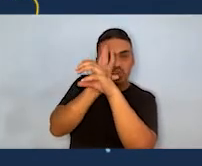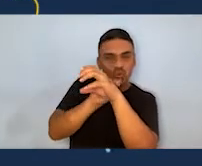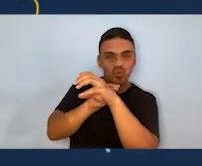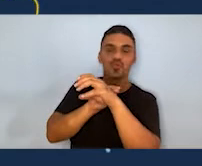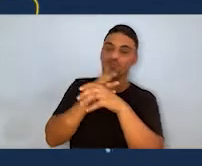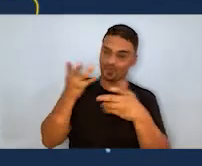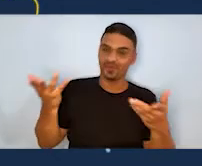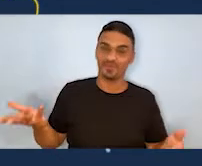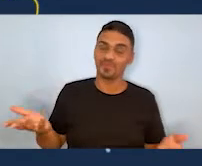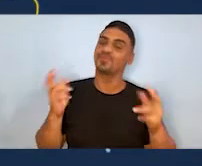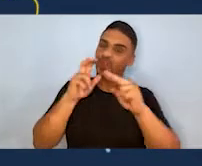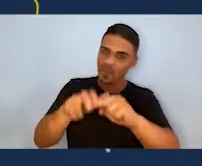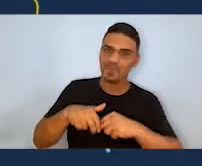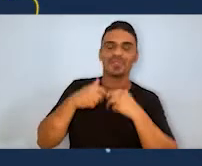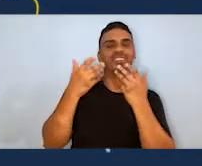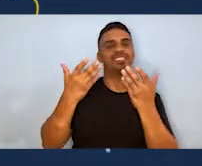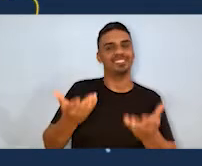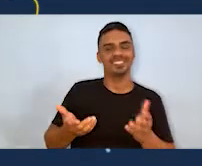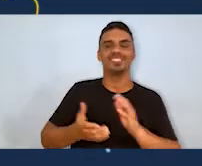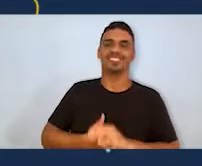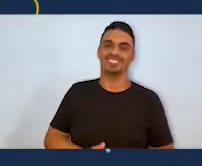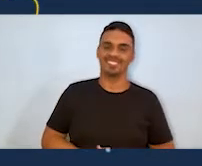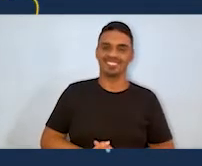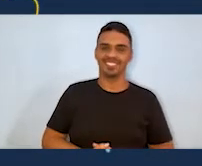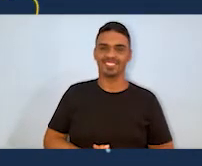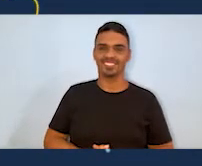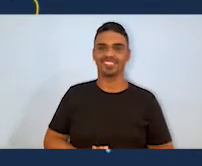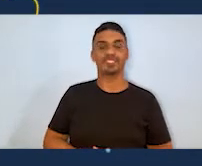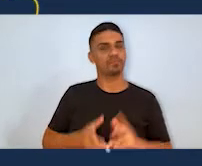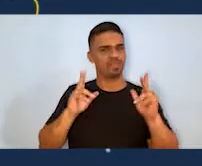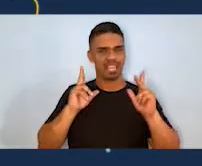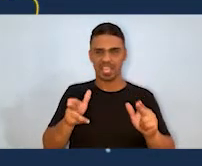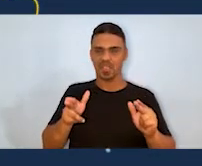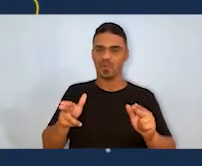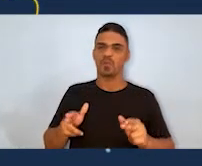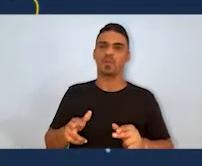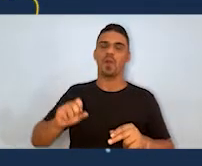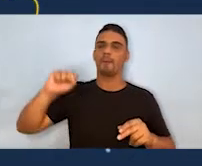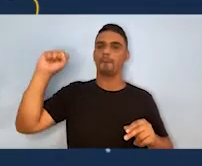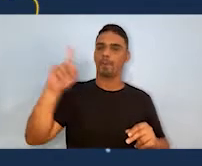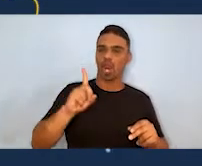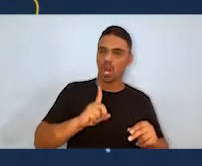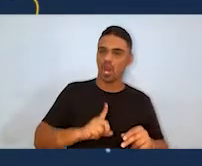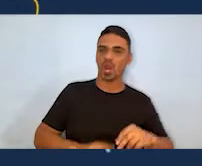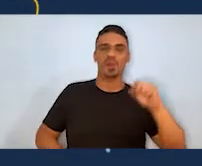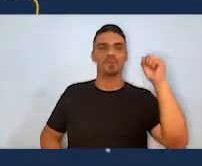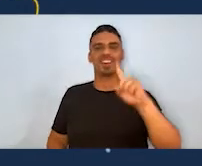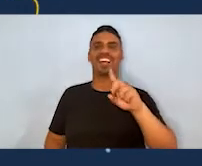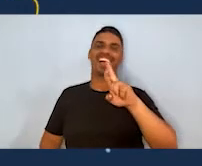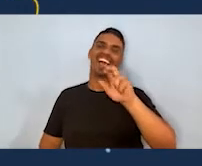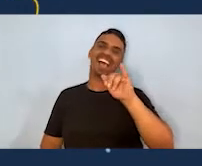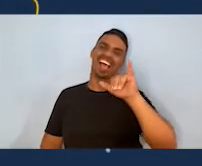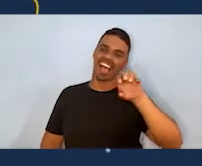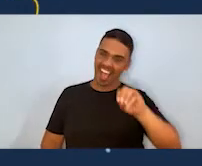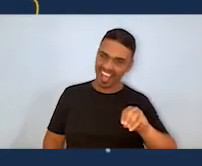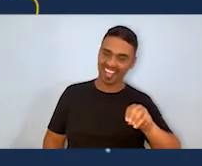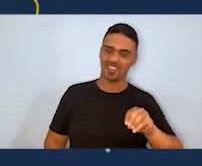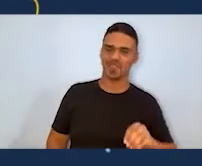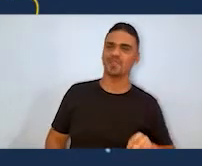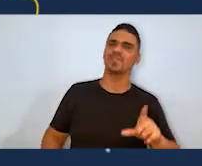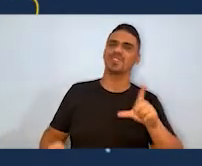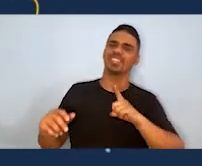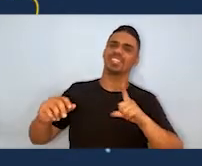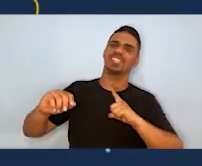da maçã, mas não está banhando o outro lado. Então, né, como se fosse um raio laser que está